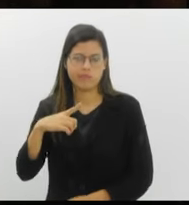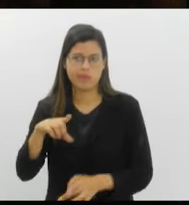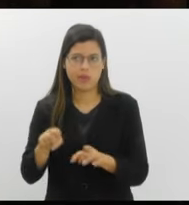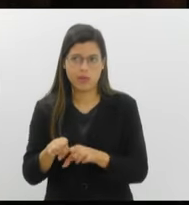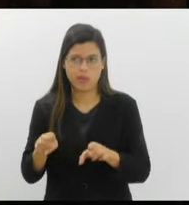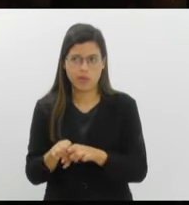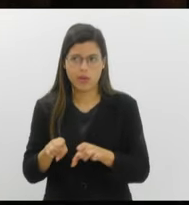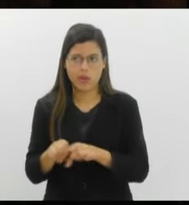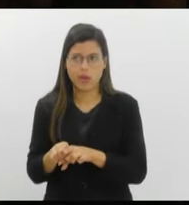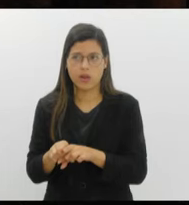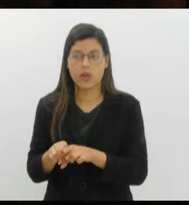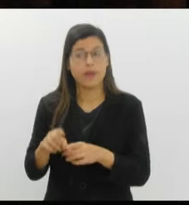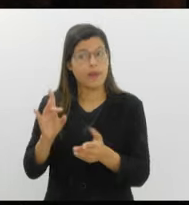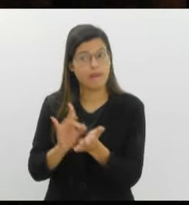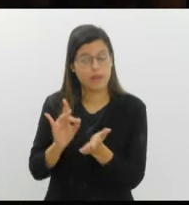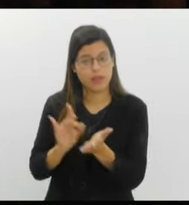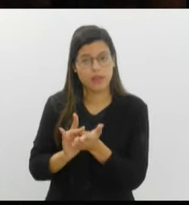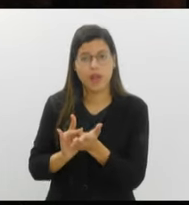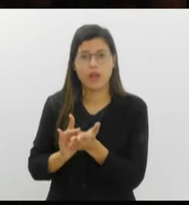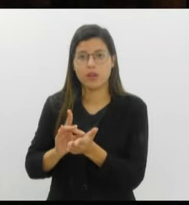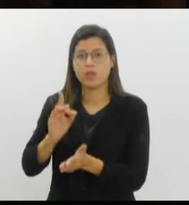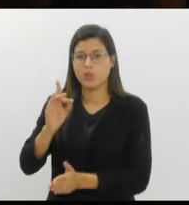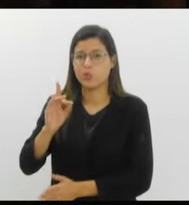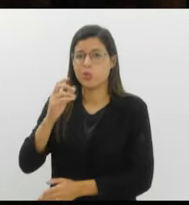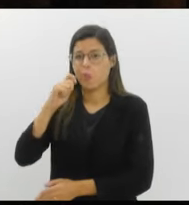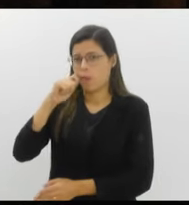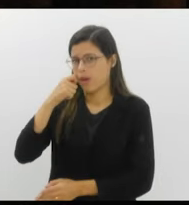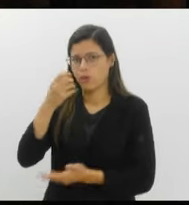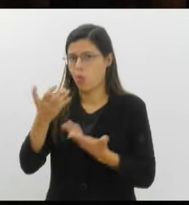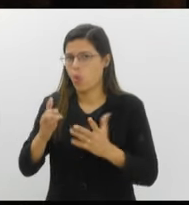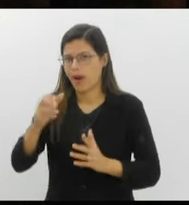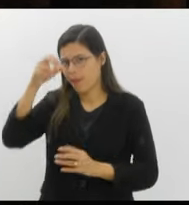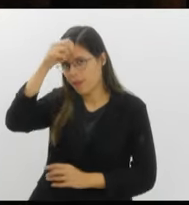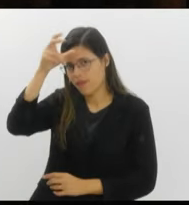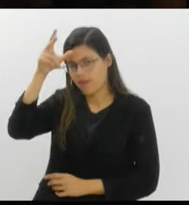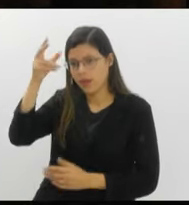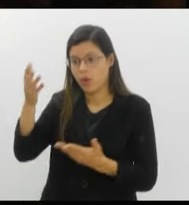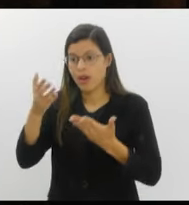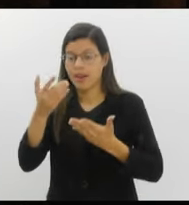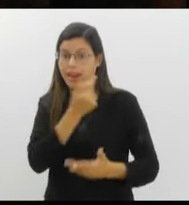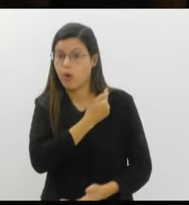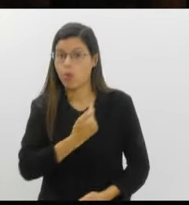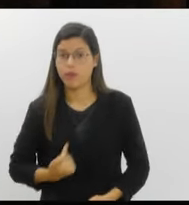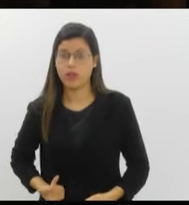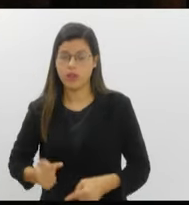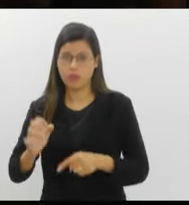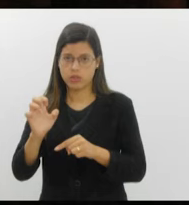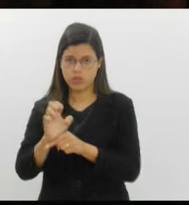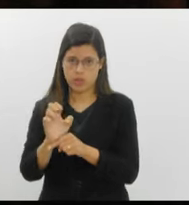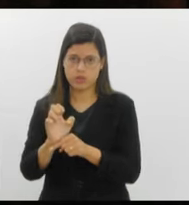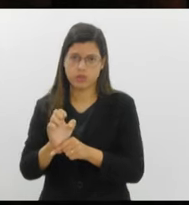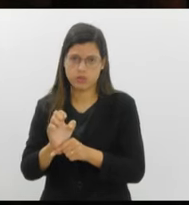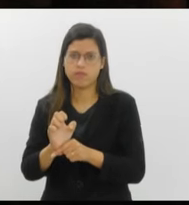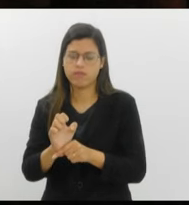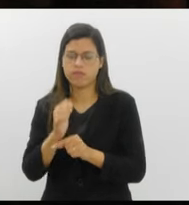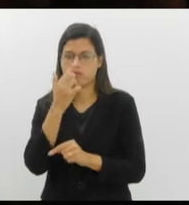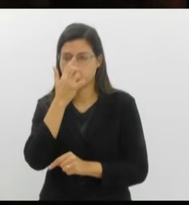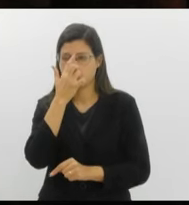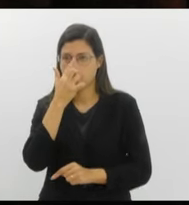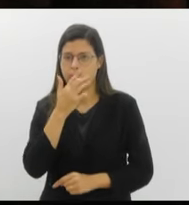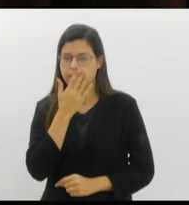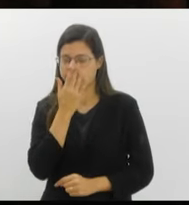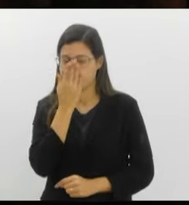Eduardo Paes não quer ser de novo prefeito do Rio de Janeiro, ele quer ser governador do Estado. E, para isso,